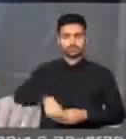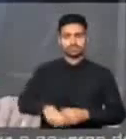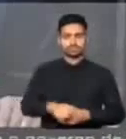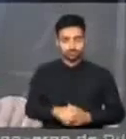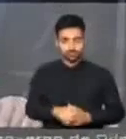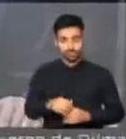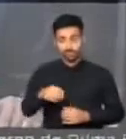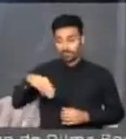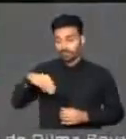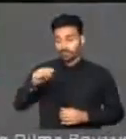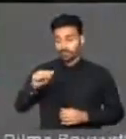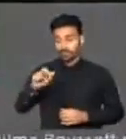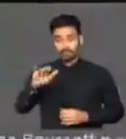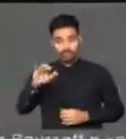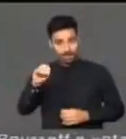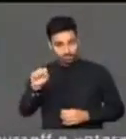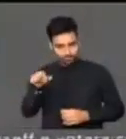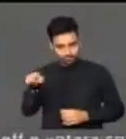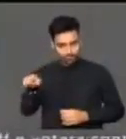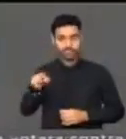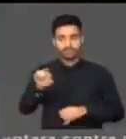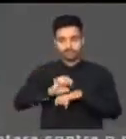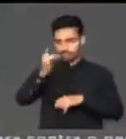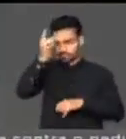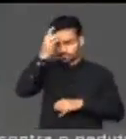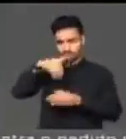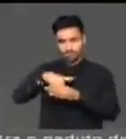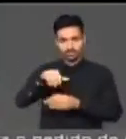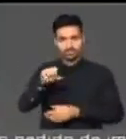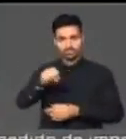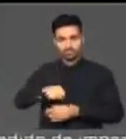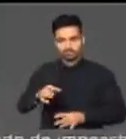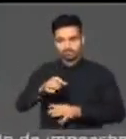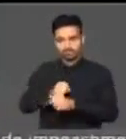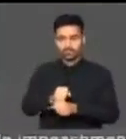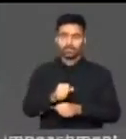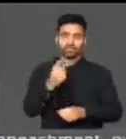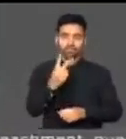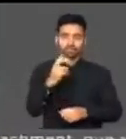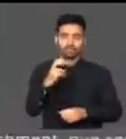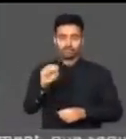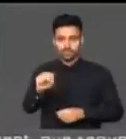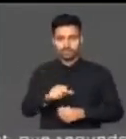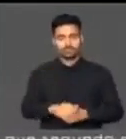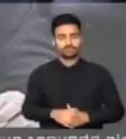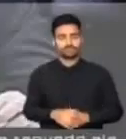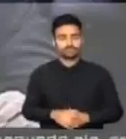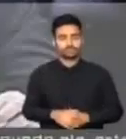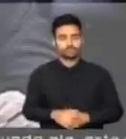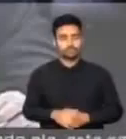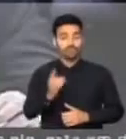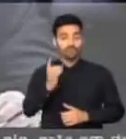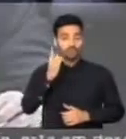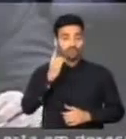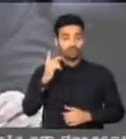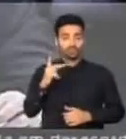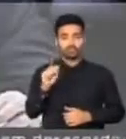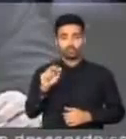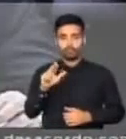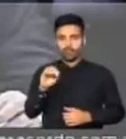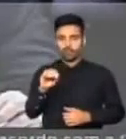Marcos Filho, PSDB do Espírito Santo, votou sim, 258 votos acumulados. Deputado